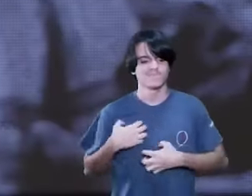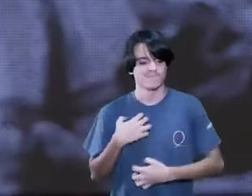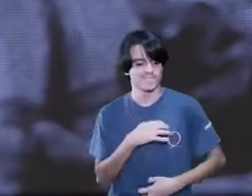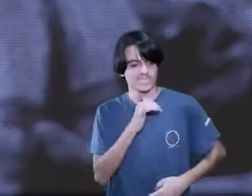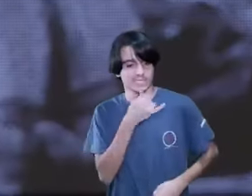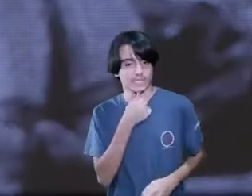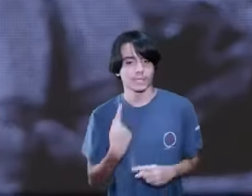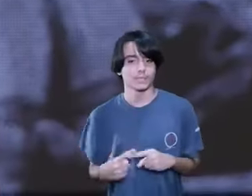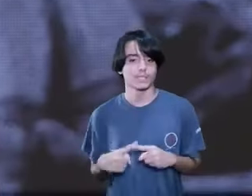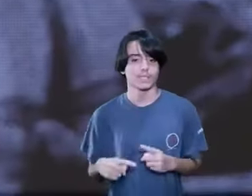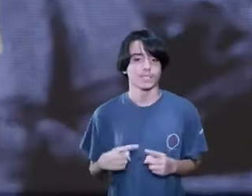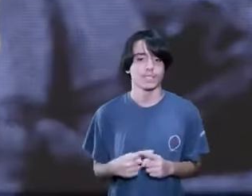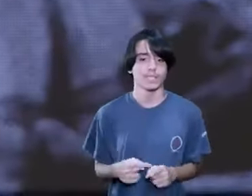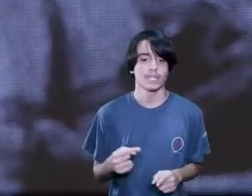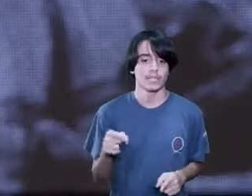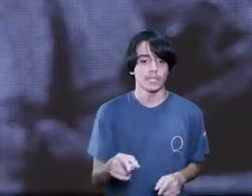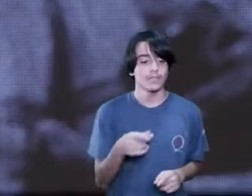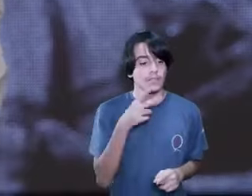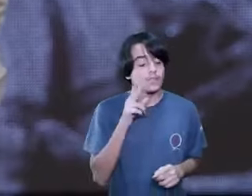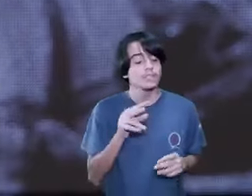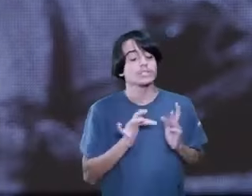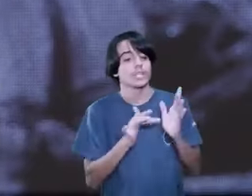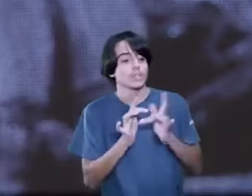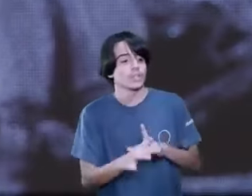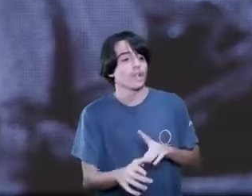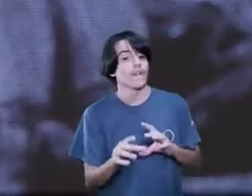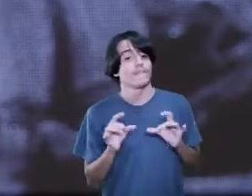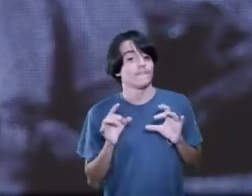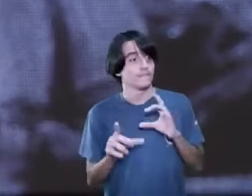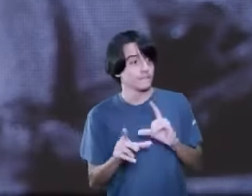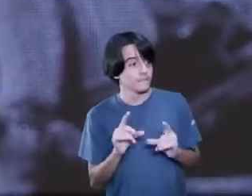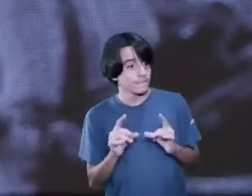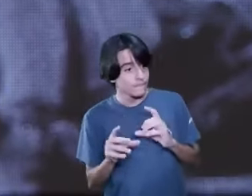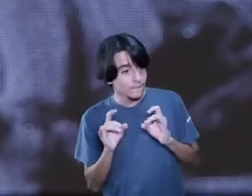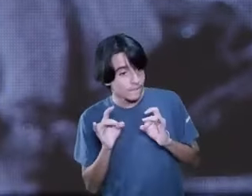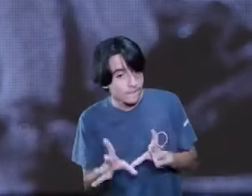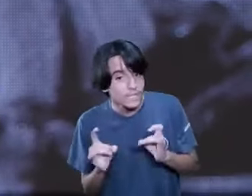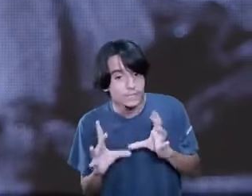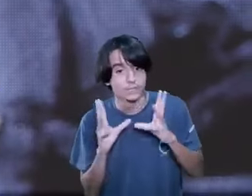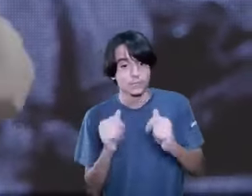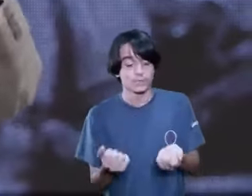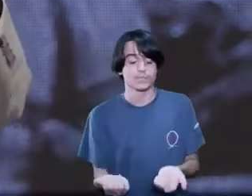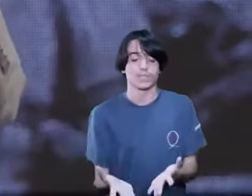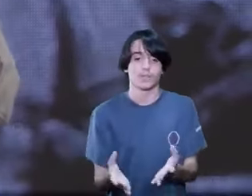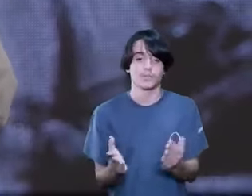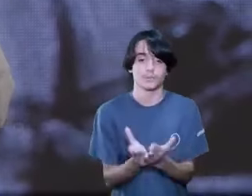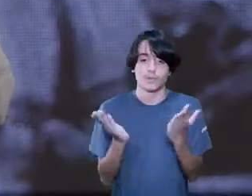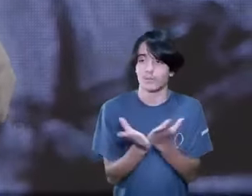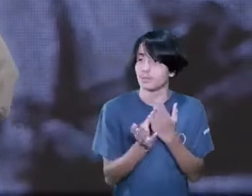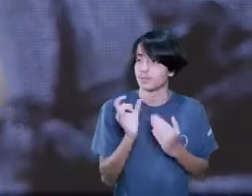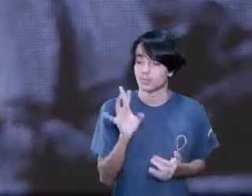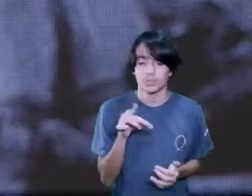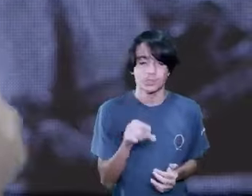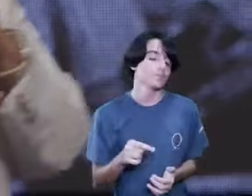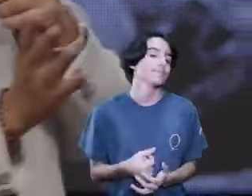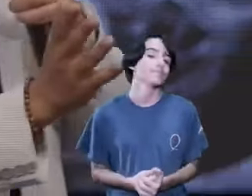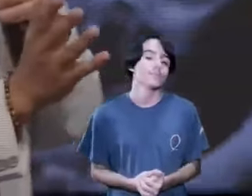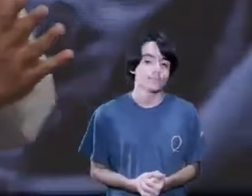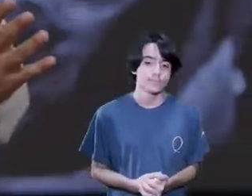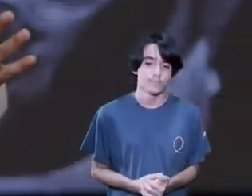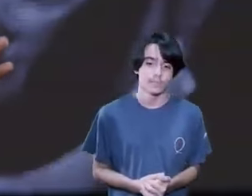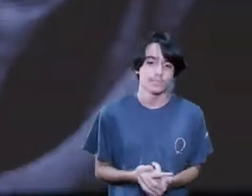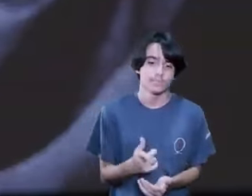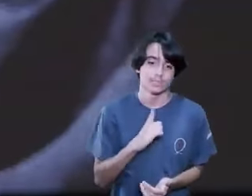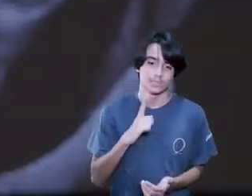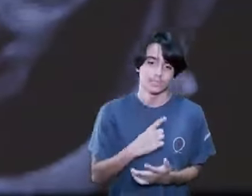triste porque ele ouviu de Jesus: vai, vende tudo e dá aos pobres. Foi só o que ele ouviu. Como ele possuía